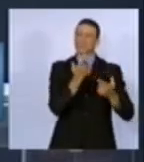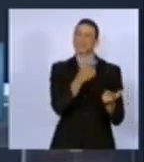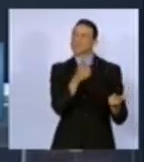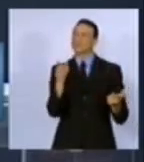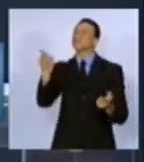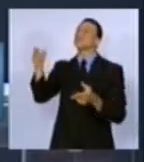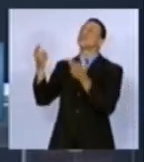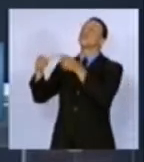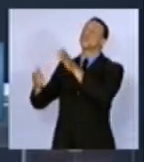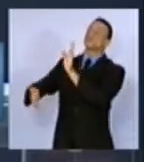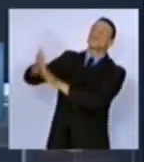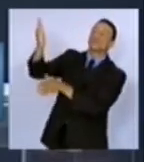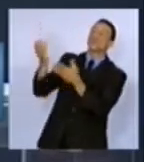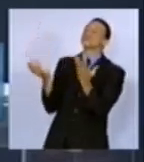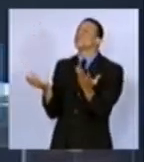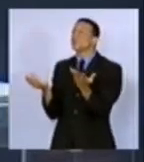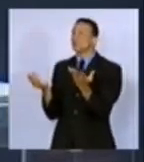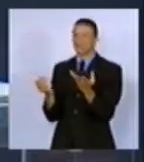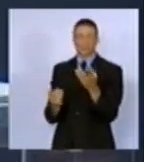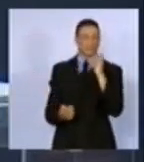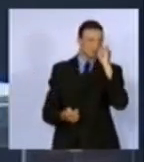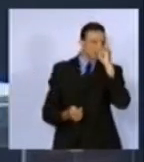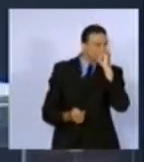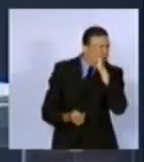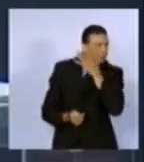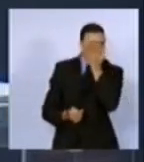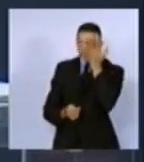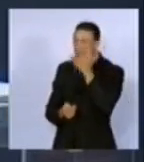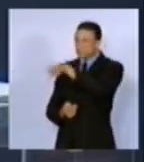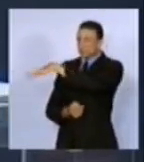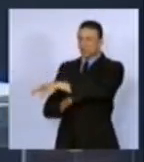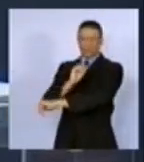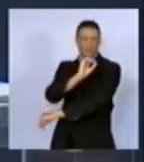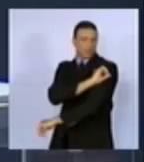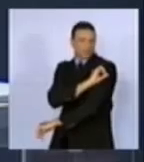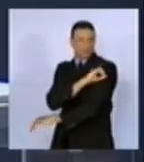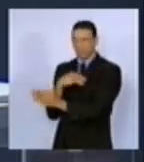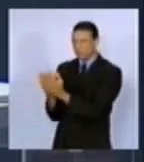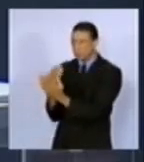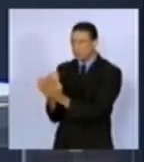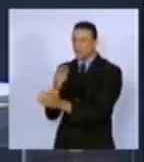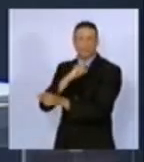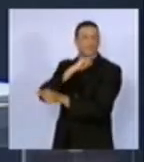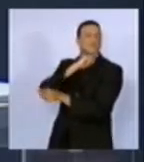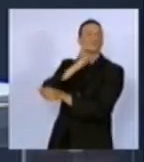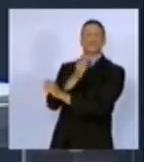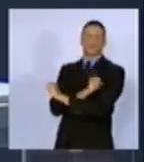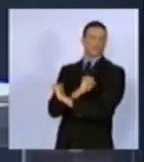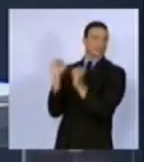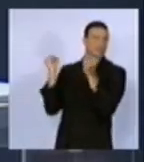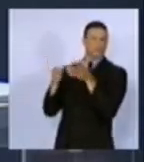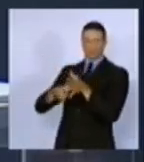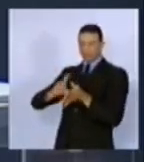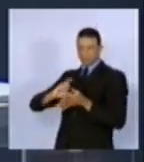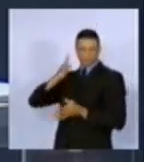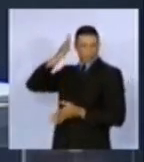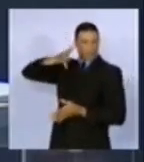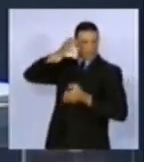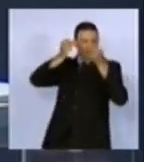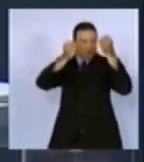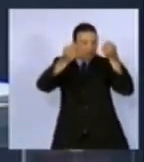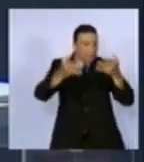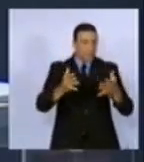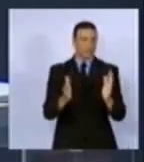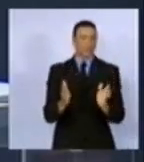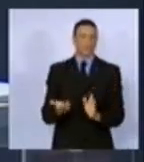que todos vão ser qualificados muitos não têm condição de serem qualificados conforme já foi exposto aqui e uma